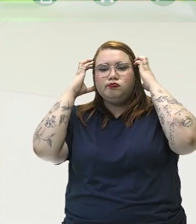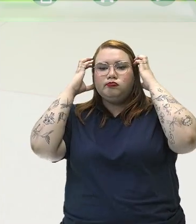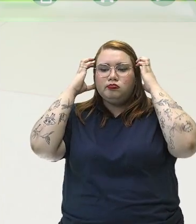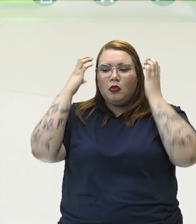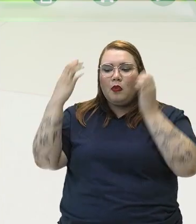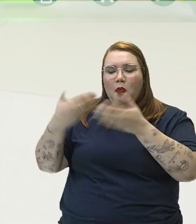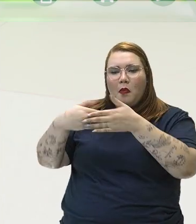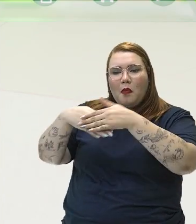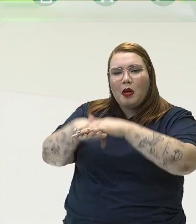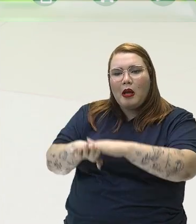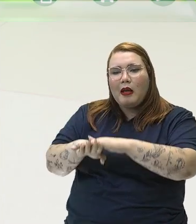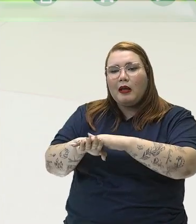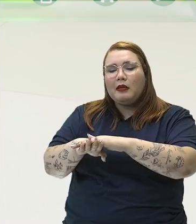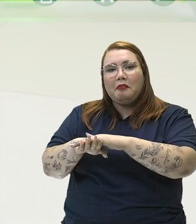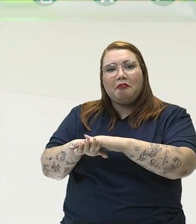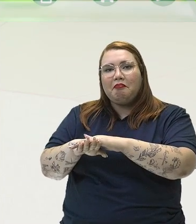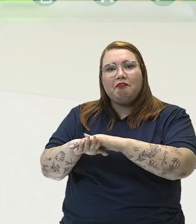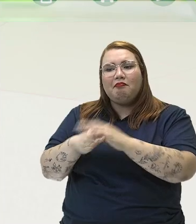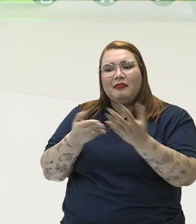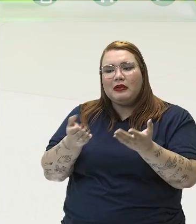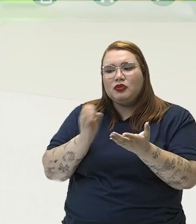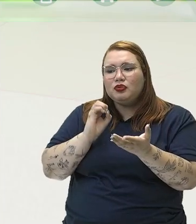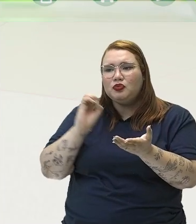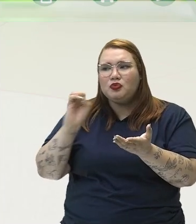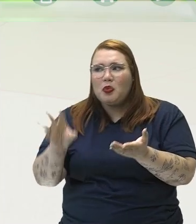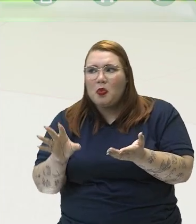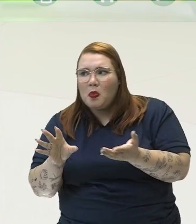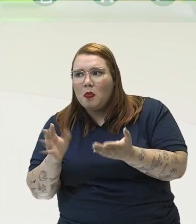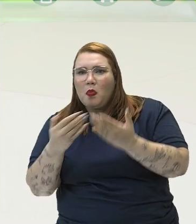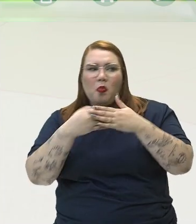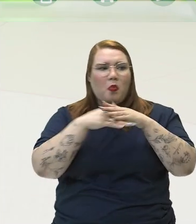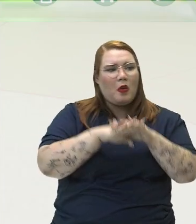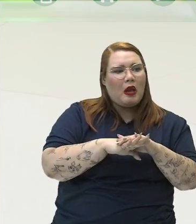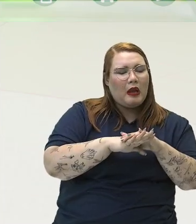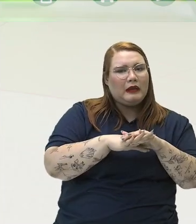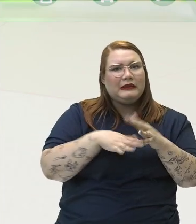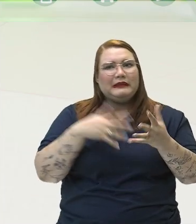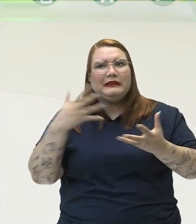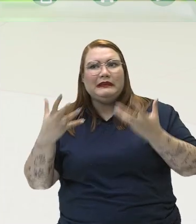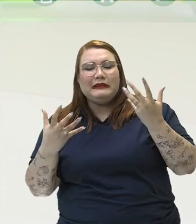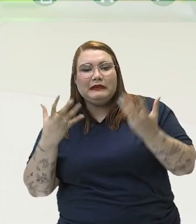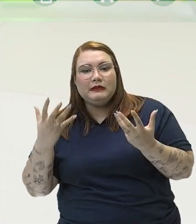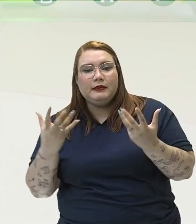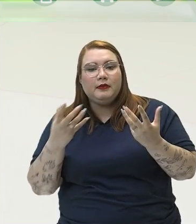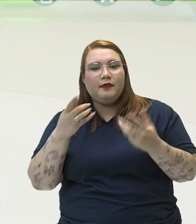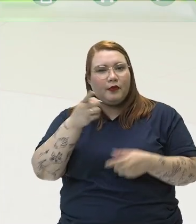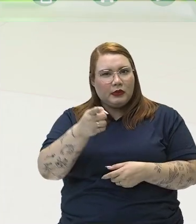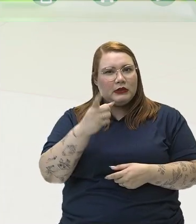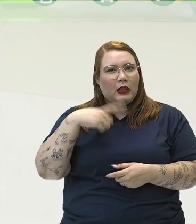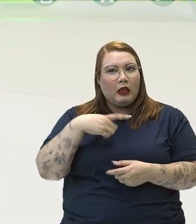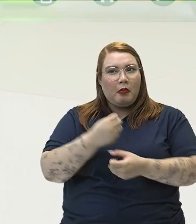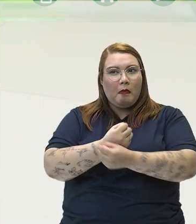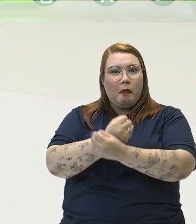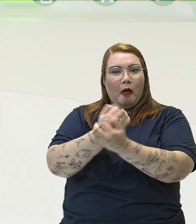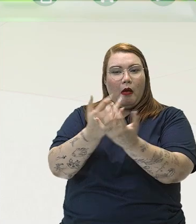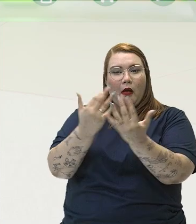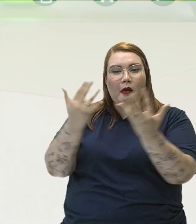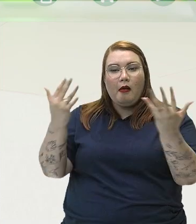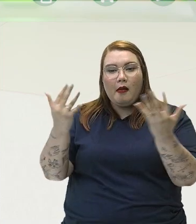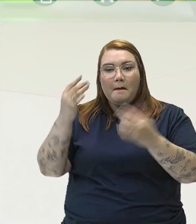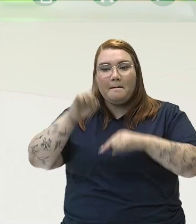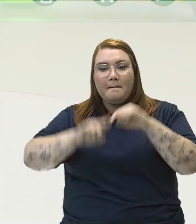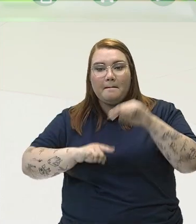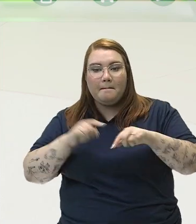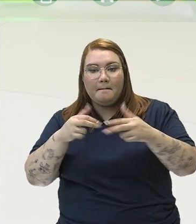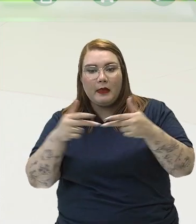gaveta, né? E você não sabe o que fazer com ele, né? Então, quantos de vocês têm? Imagina aí quanto de resíduo que